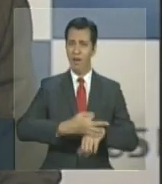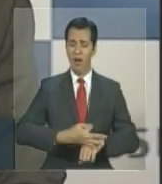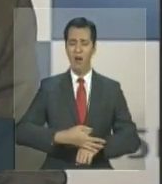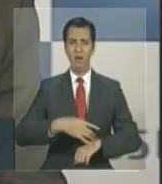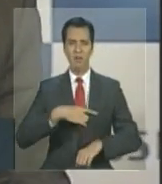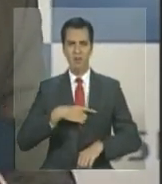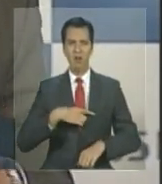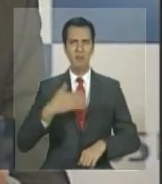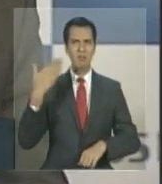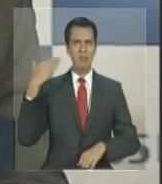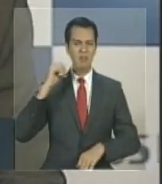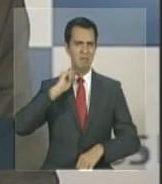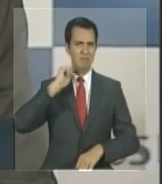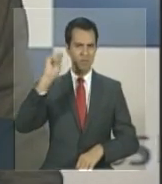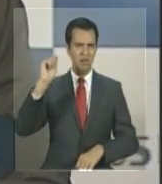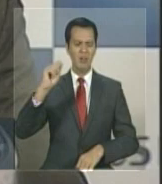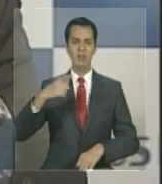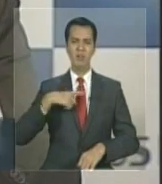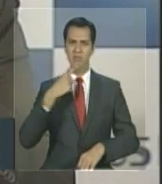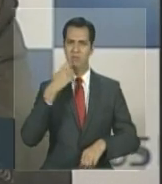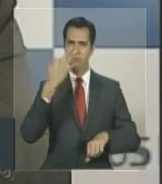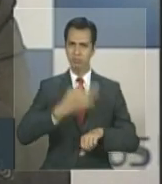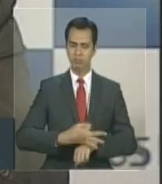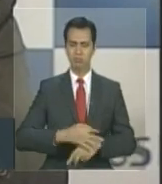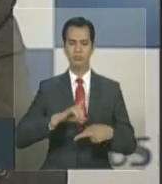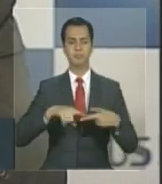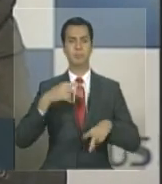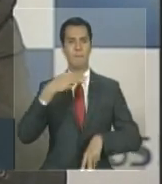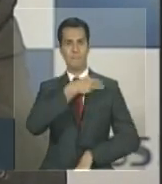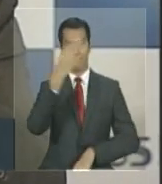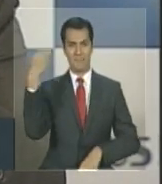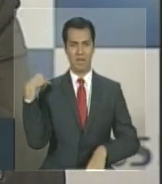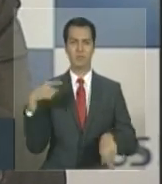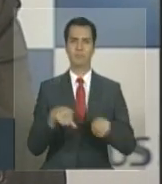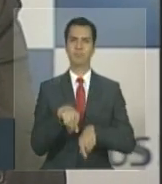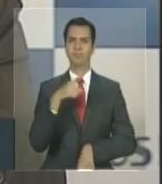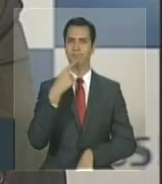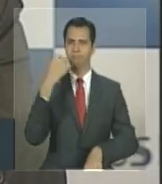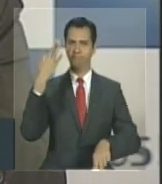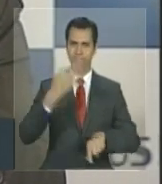maio. Isso podia dar uma quebra no todo o processo de mobilização das